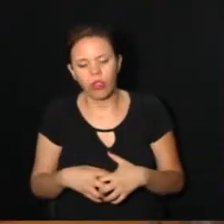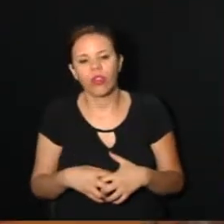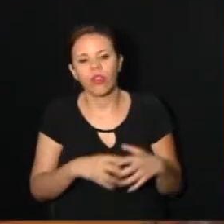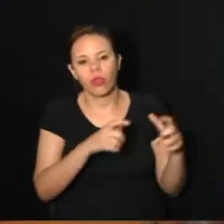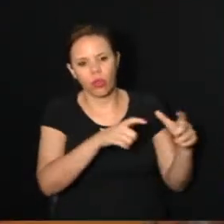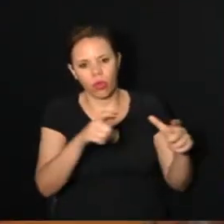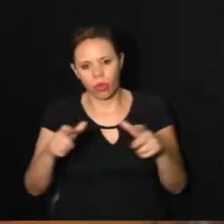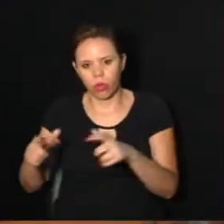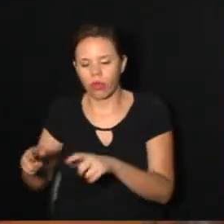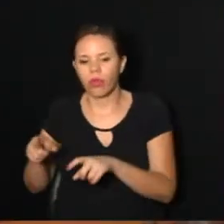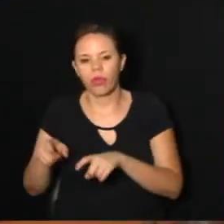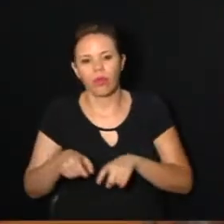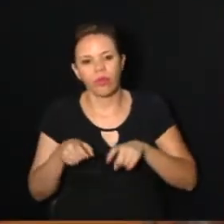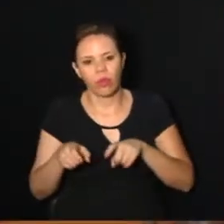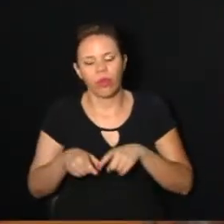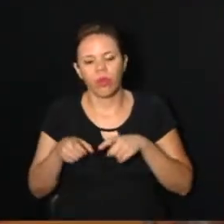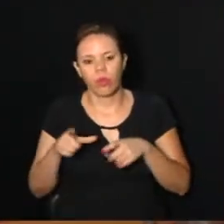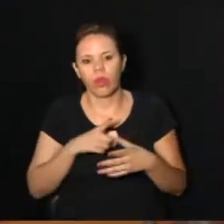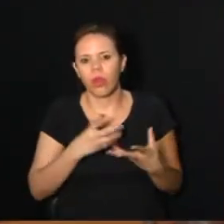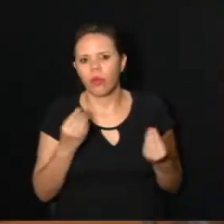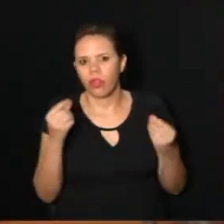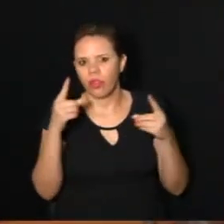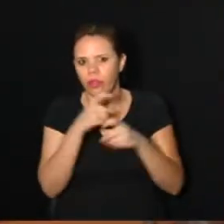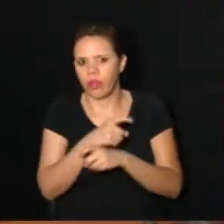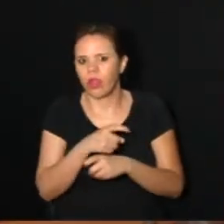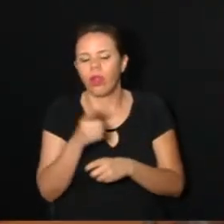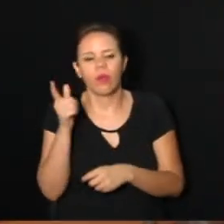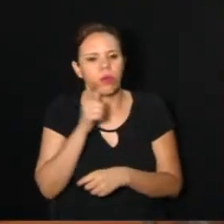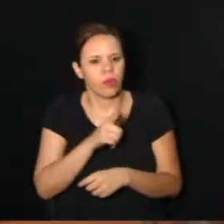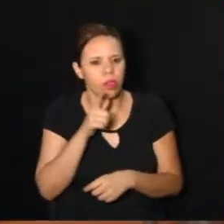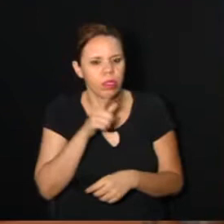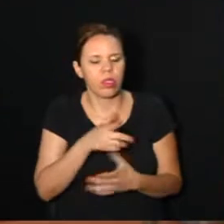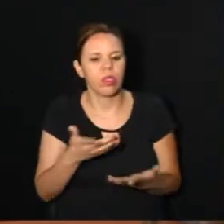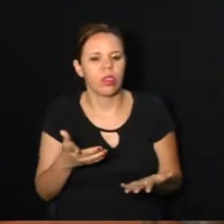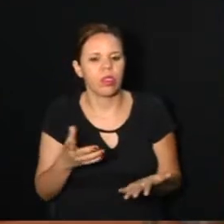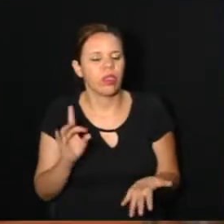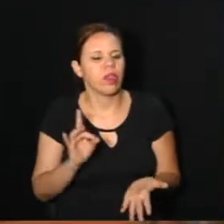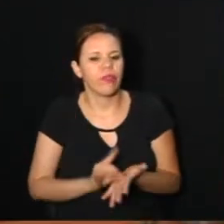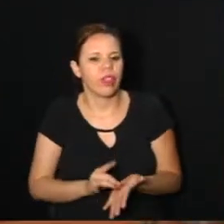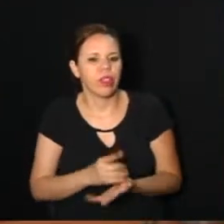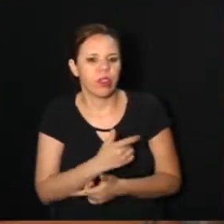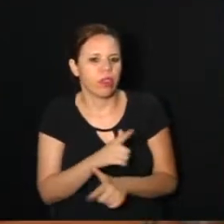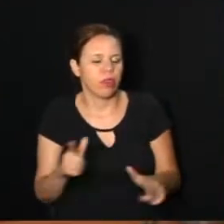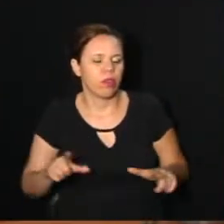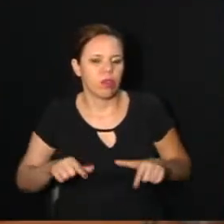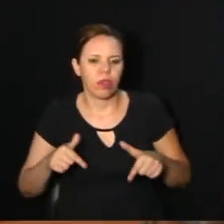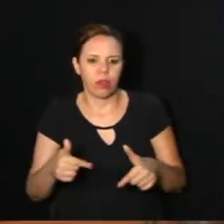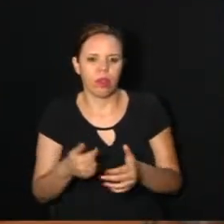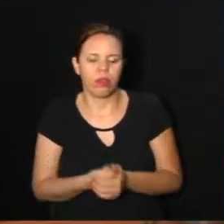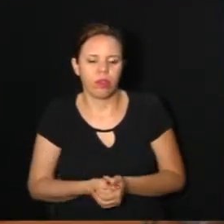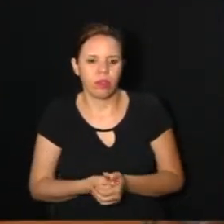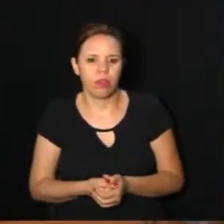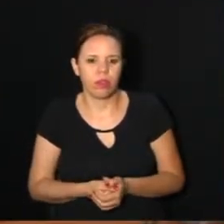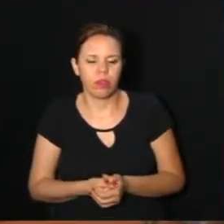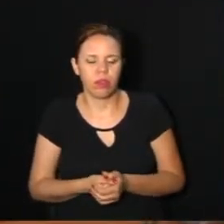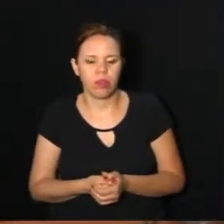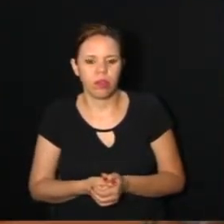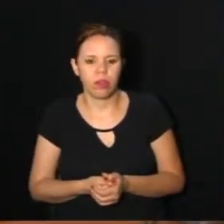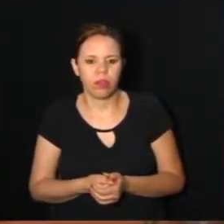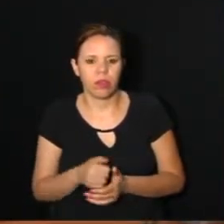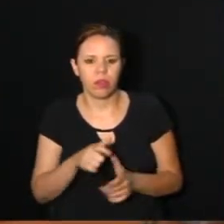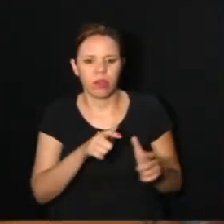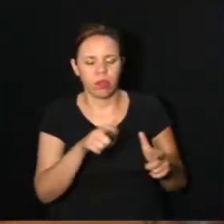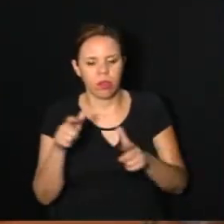rural. Existe muita dificuldade de se conseguir alvará pelo fato de não ter atuação do DU em áreas